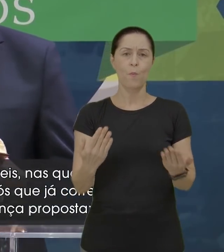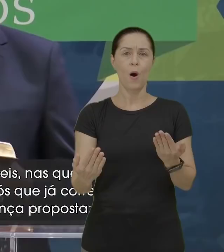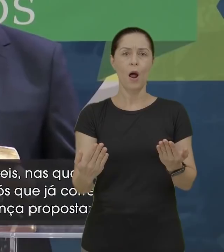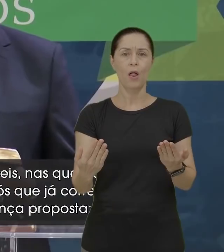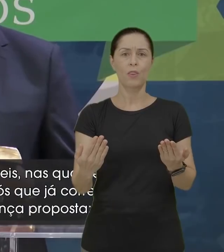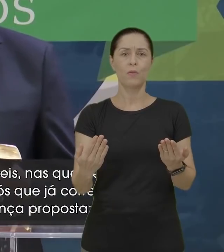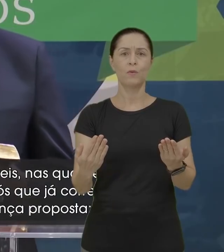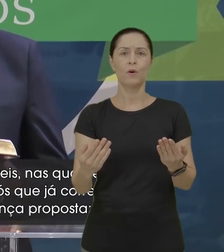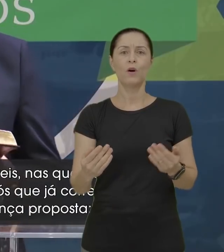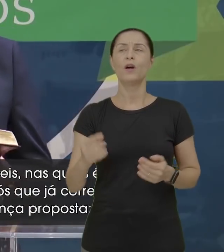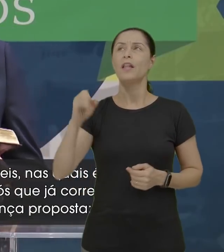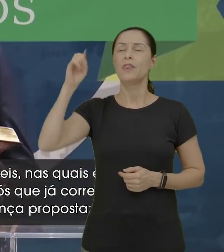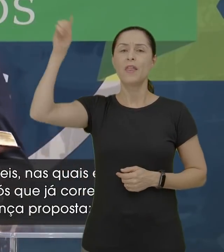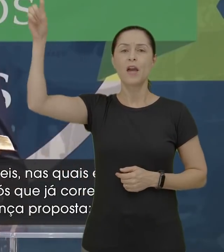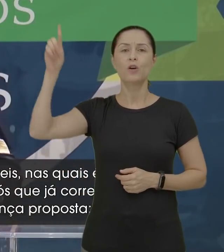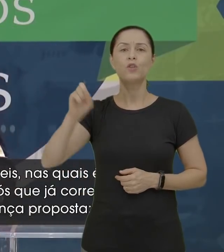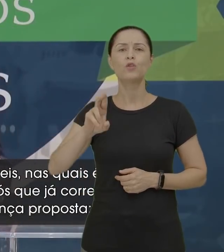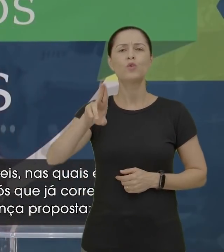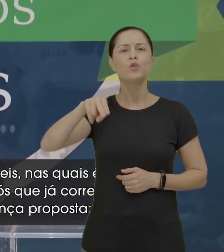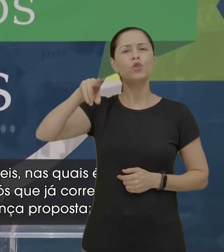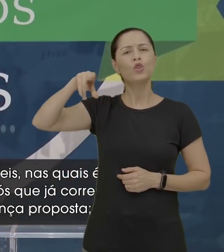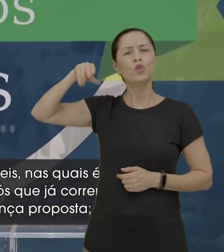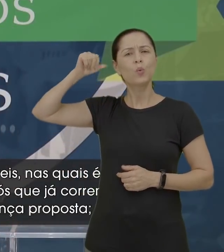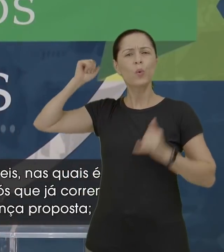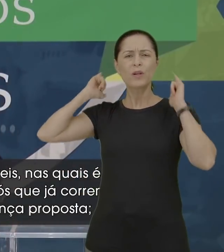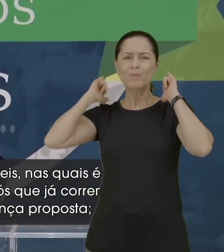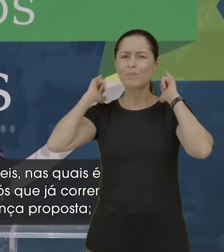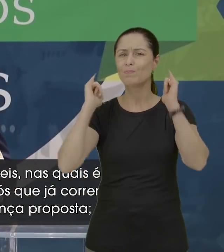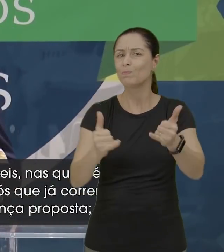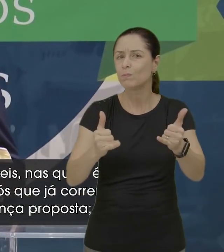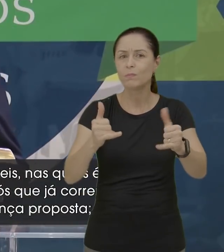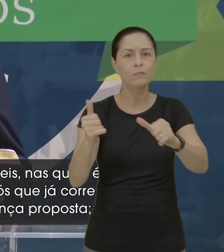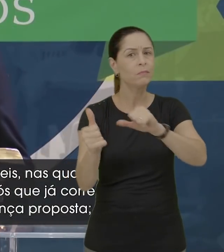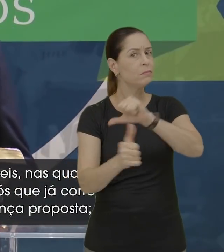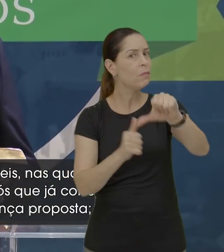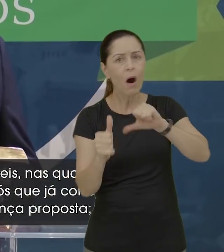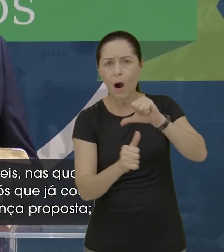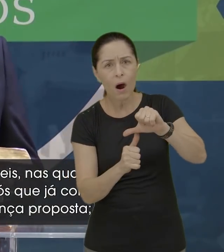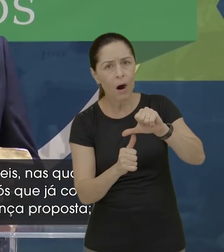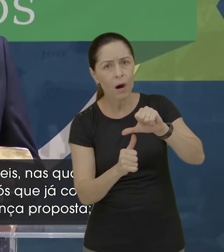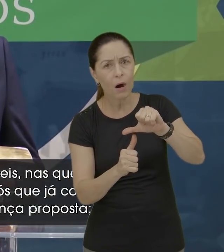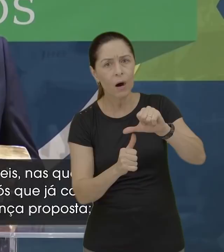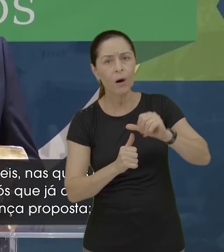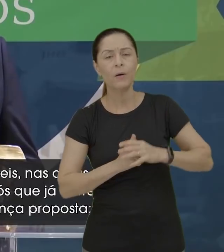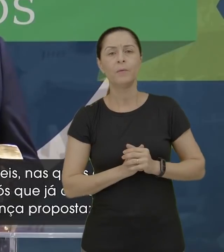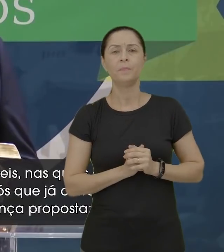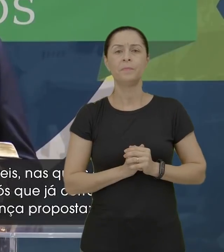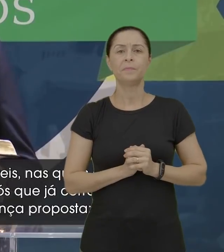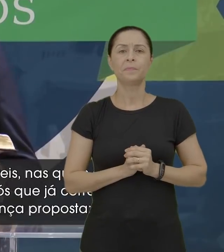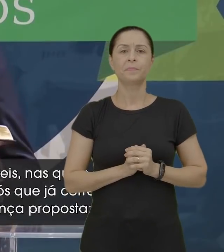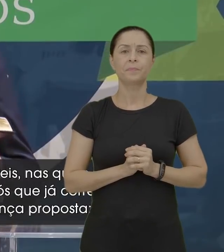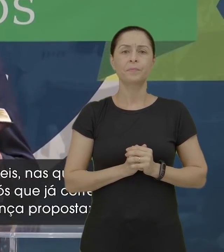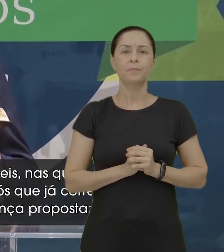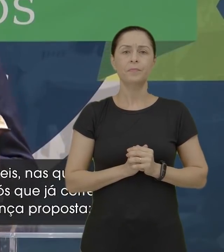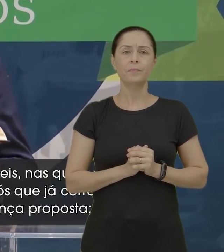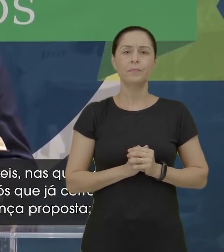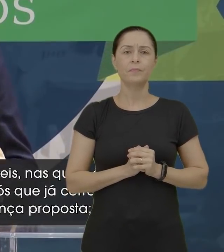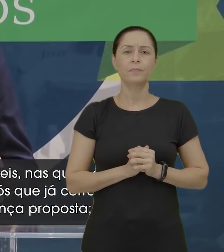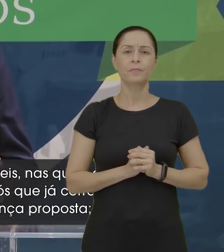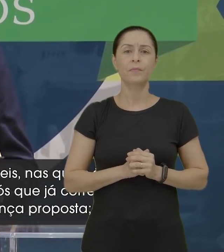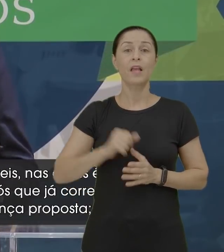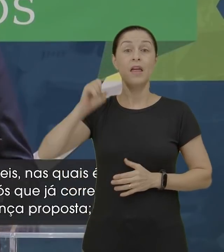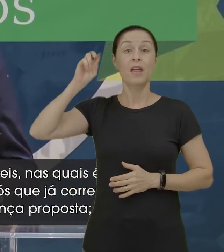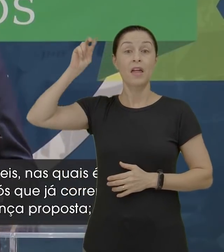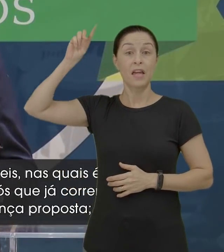duas coisas imutáveis, nas quais é impossível que Deus minta, forte